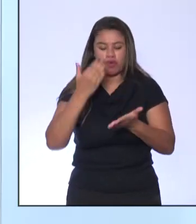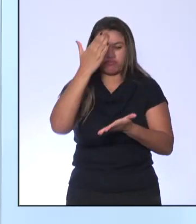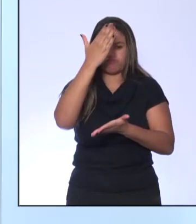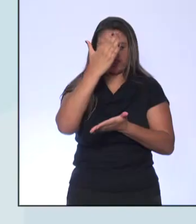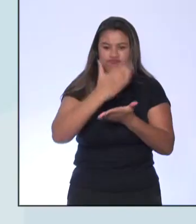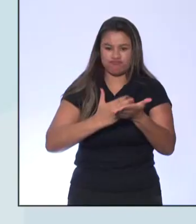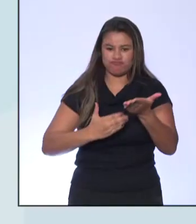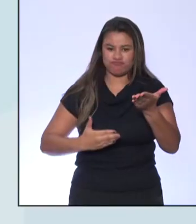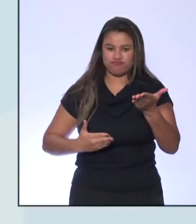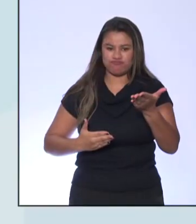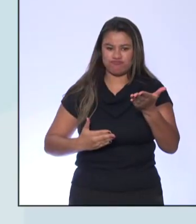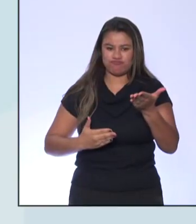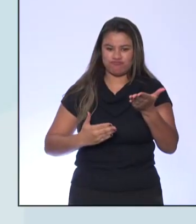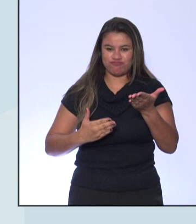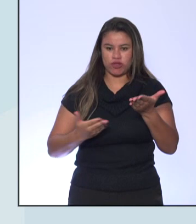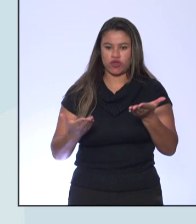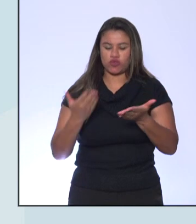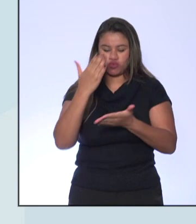colunas.